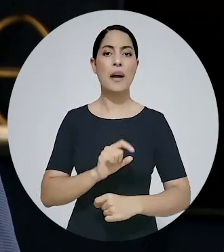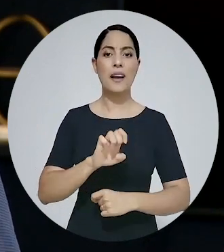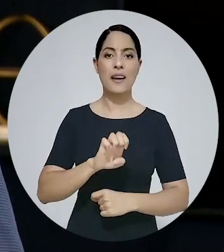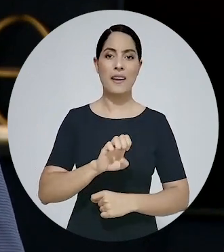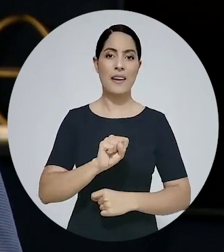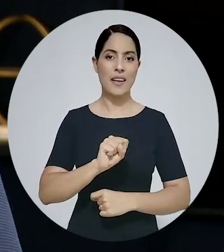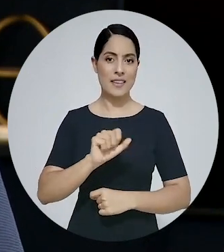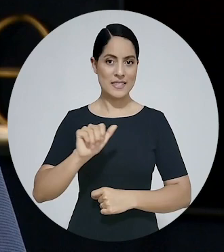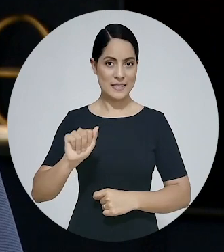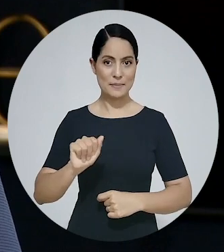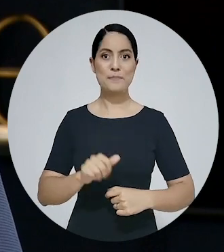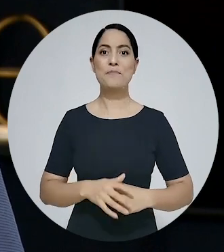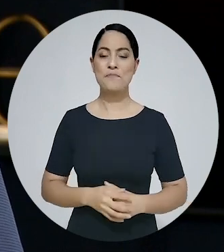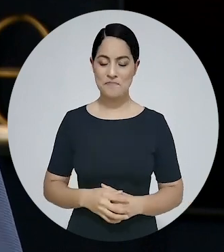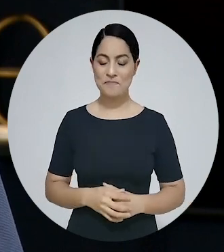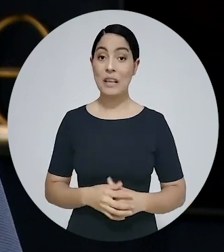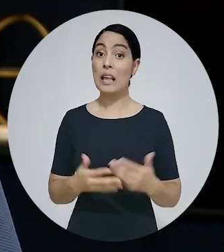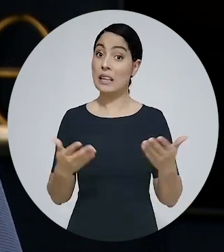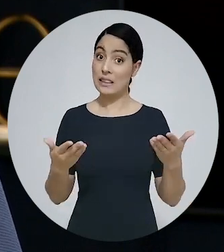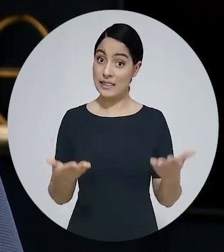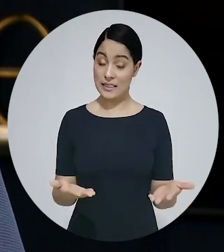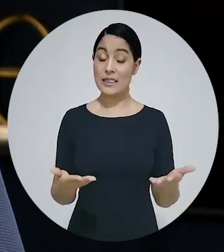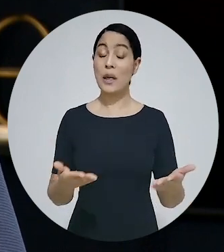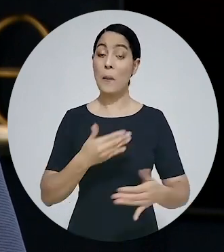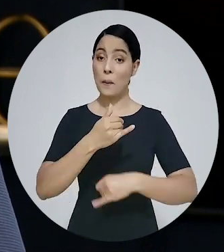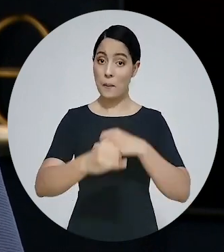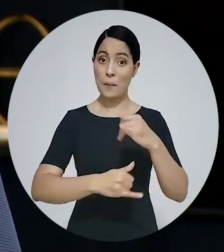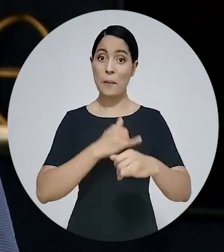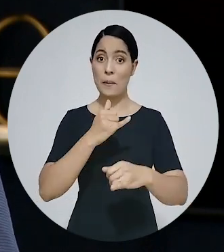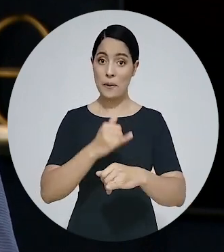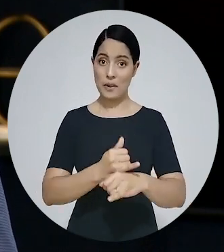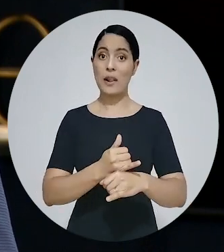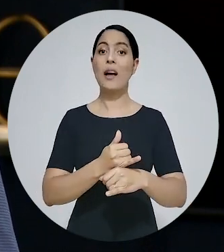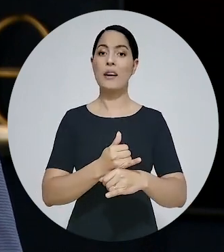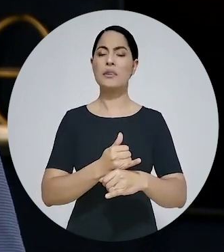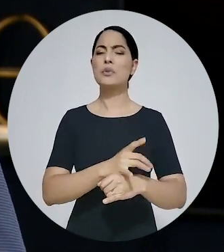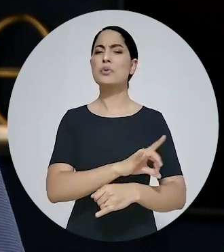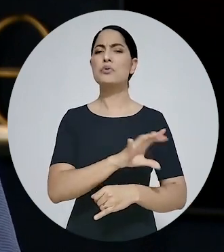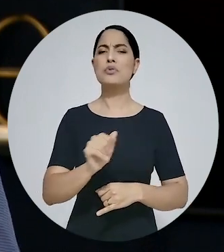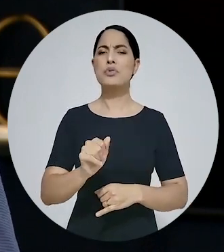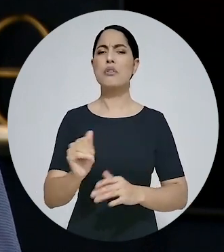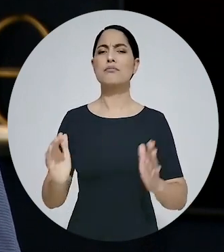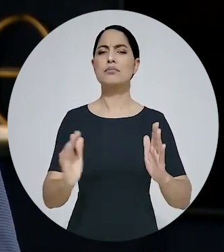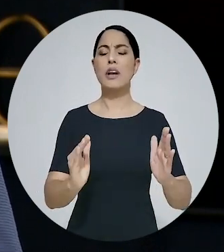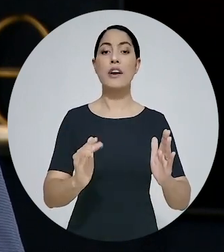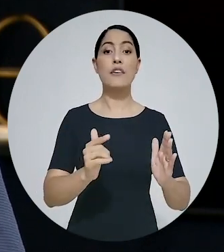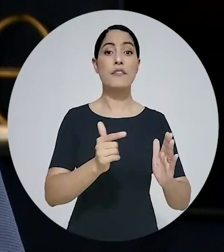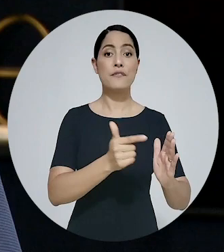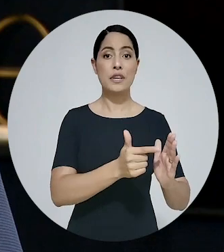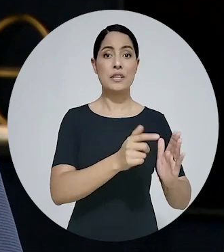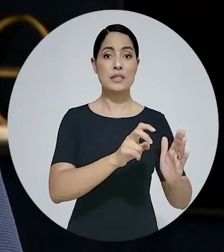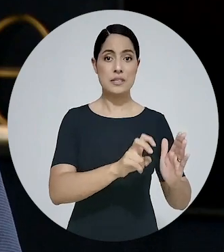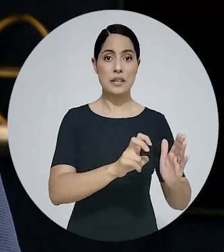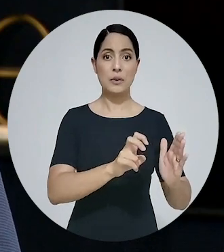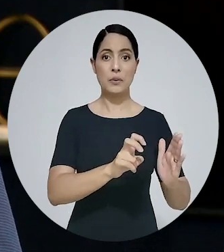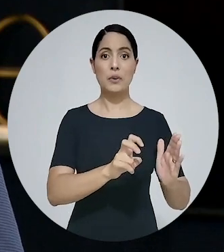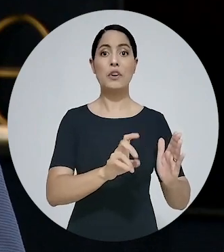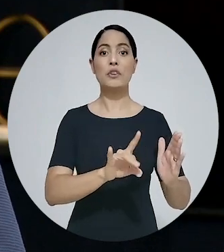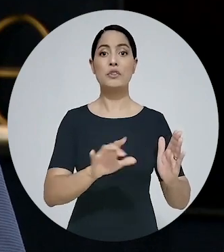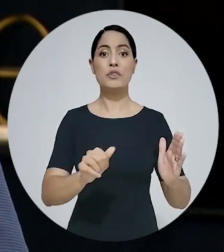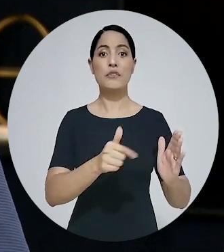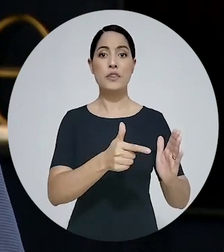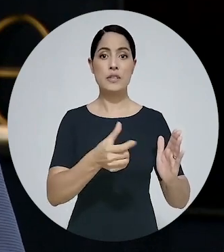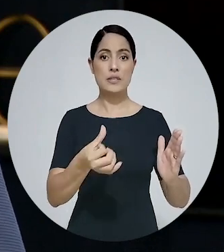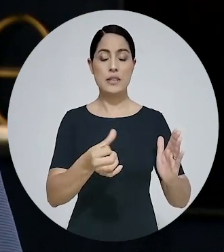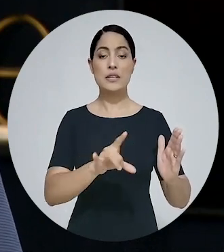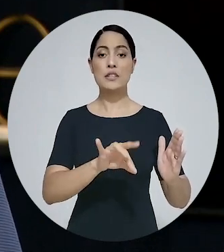Superior de Advocacia Nacional. O evento foi realizado de forma online nos dias 25, 26 e 27